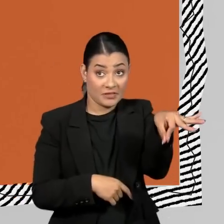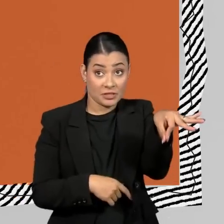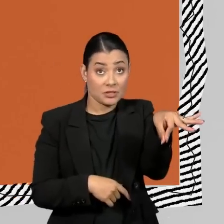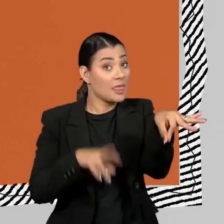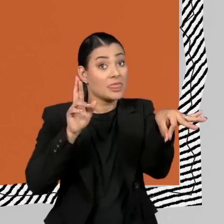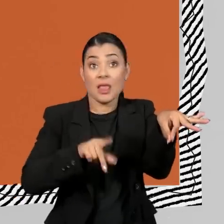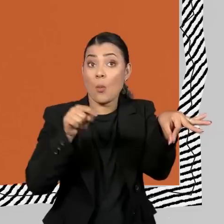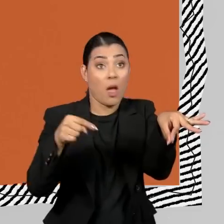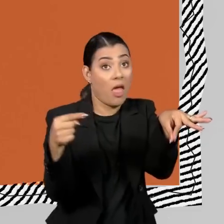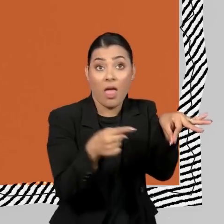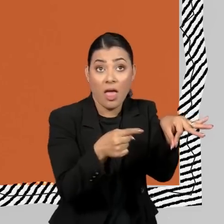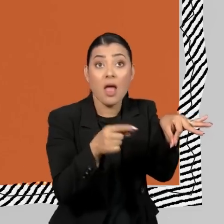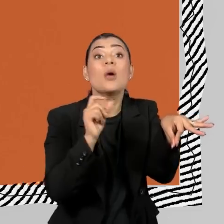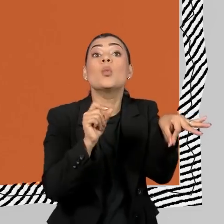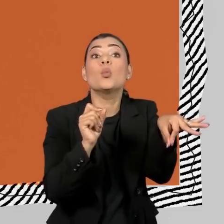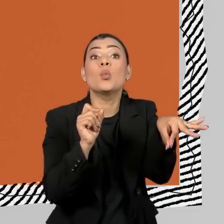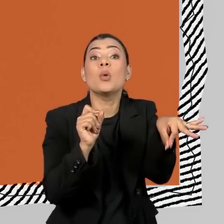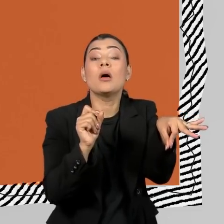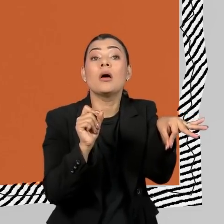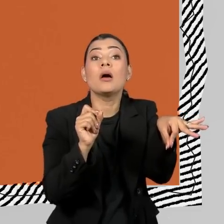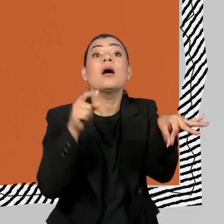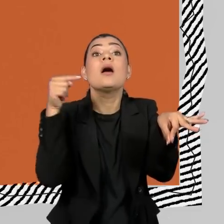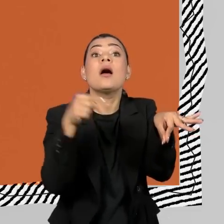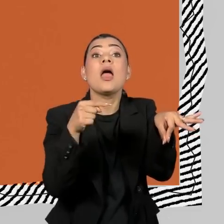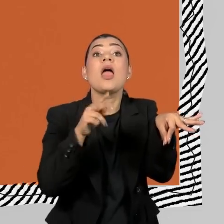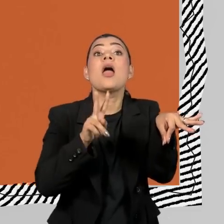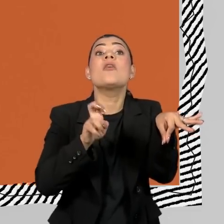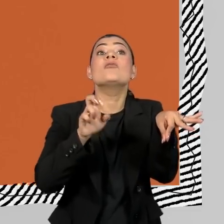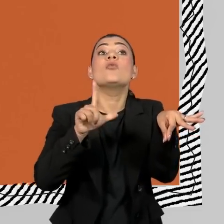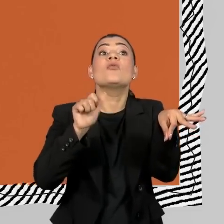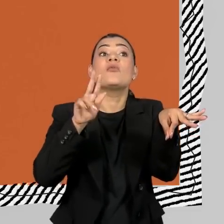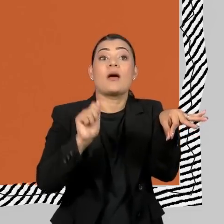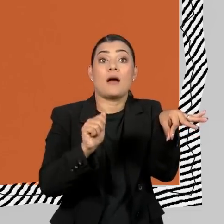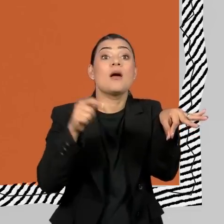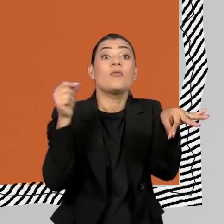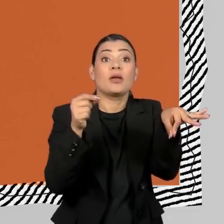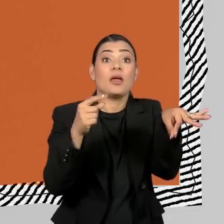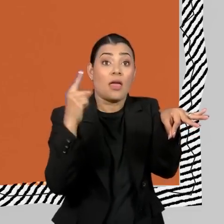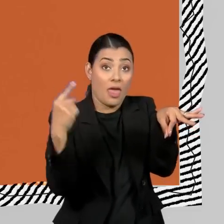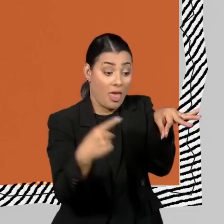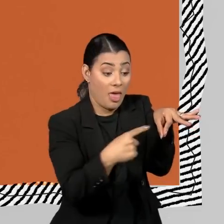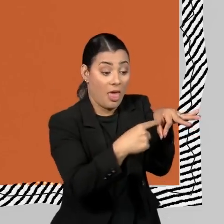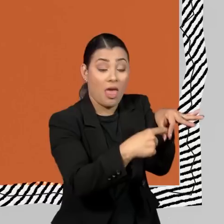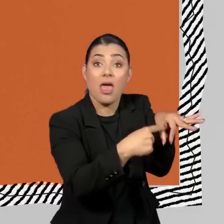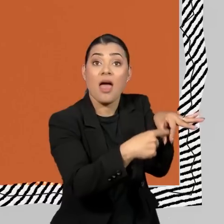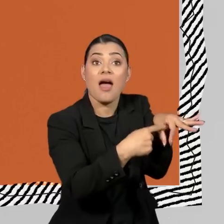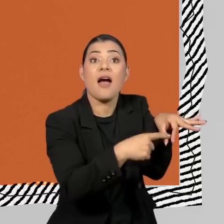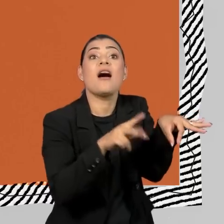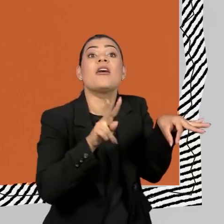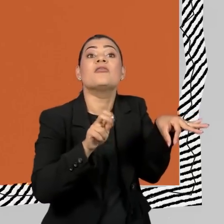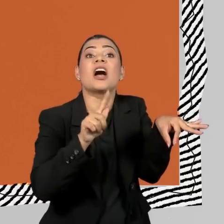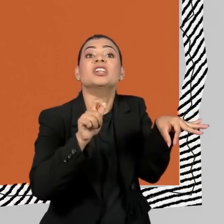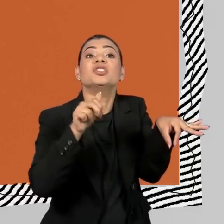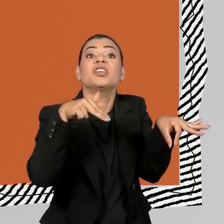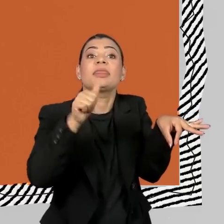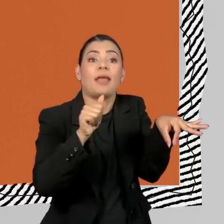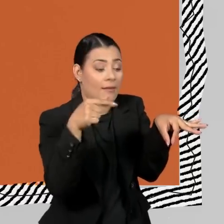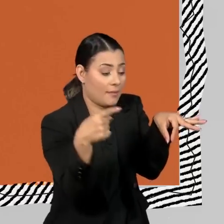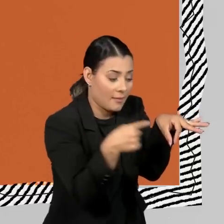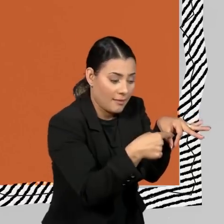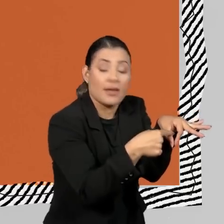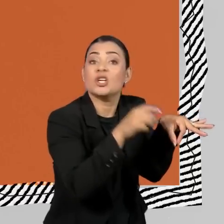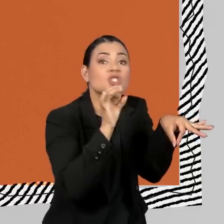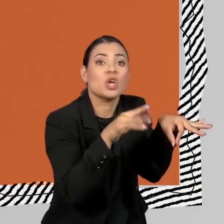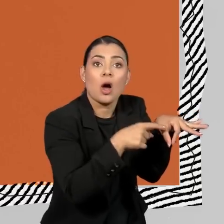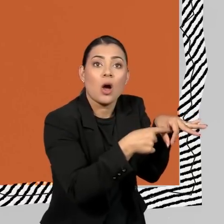uma vagina. Isso daqui é uma vulva. Vagina é apenas este canal por